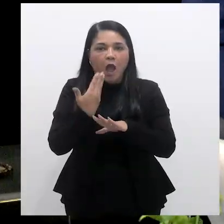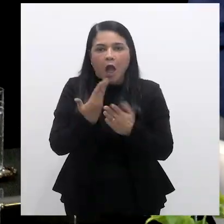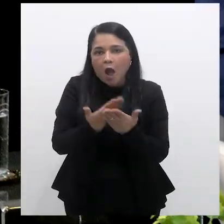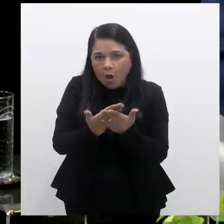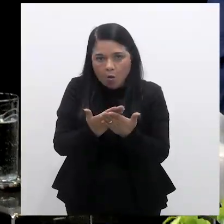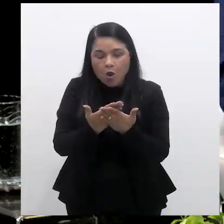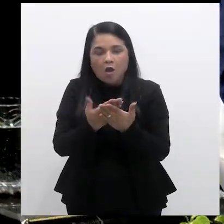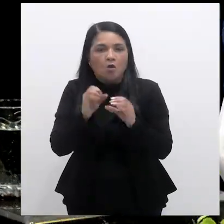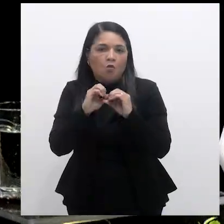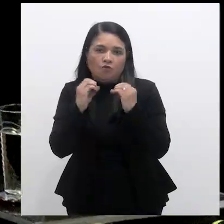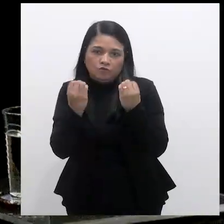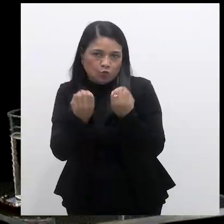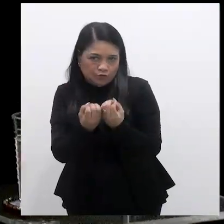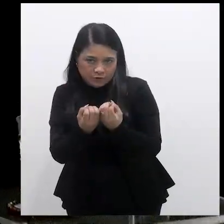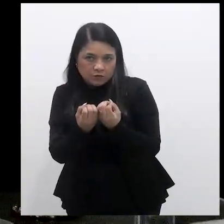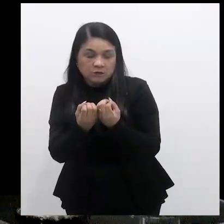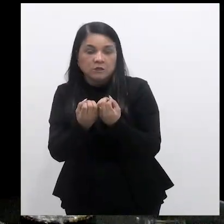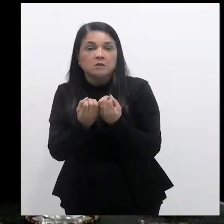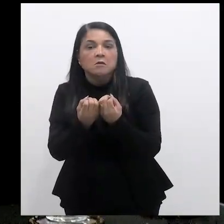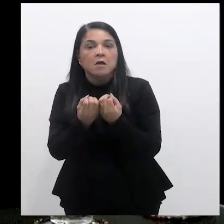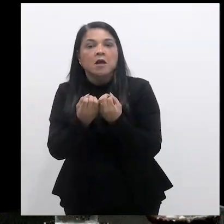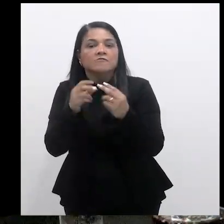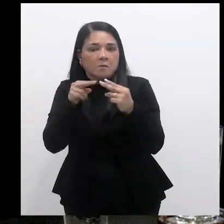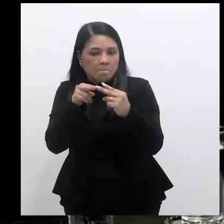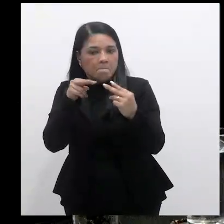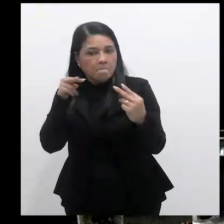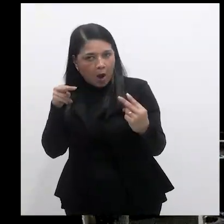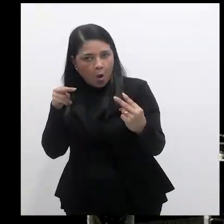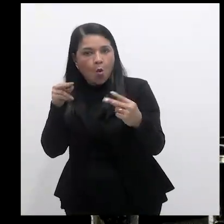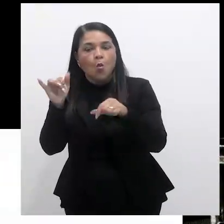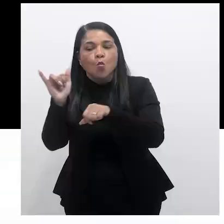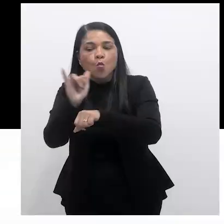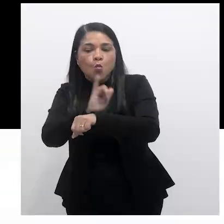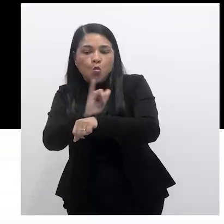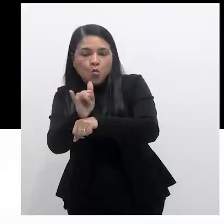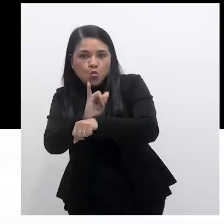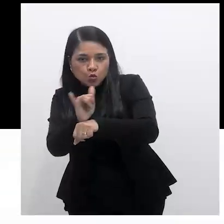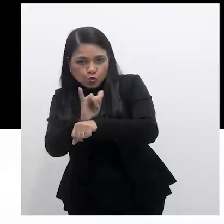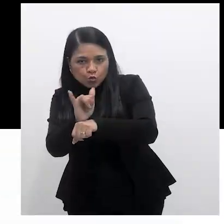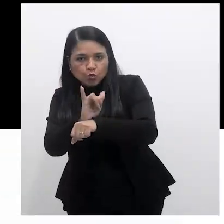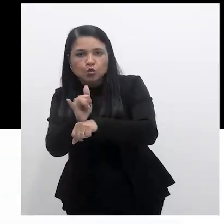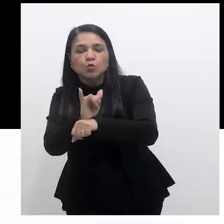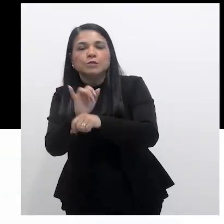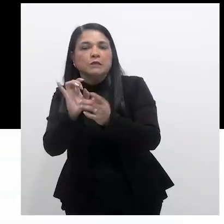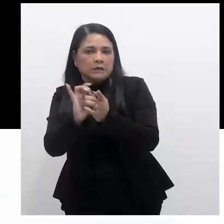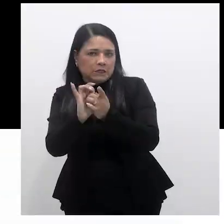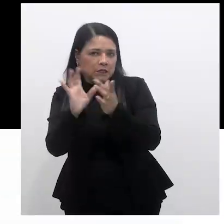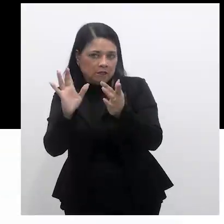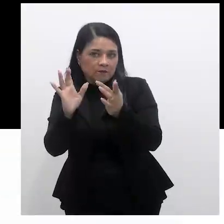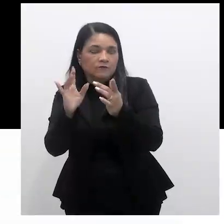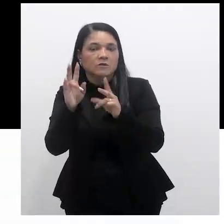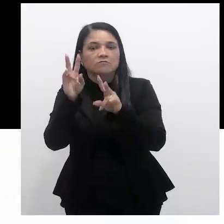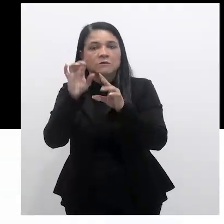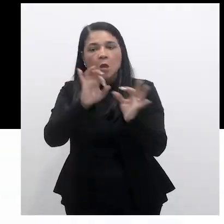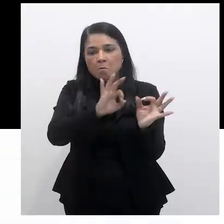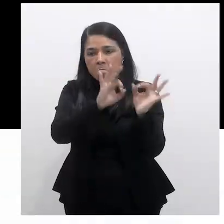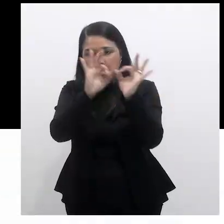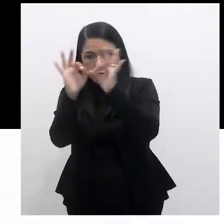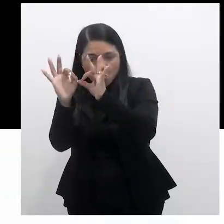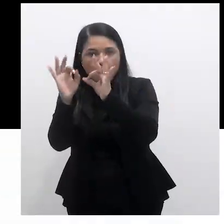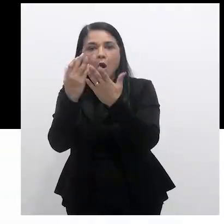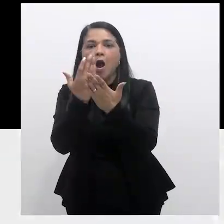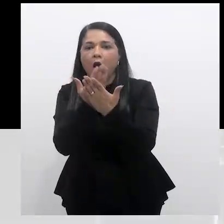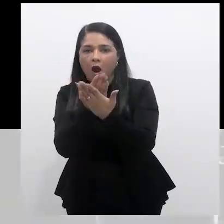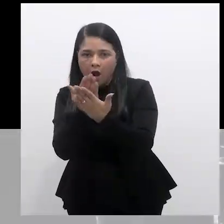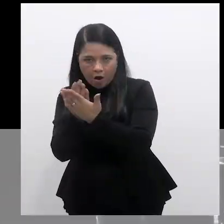em uma aula, em uma oficina, acaba que fica on demand, né? Fica disponível no YouTube e pode-se